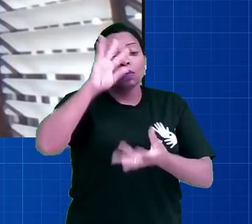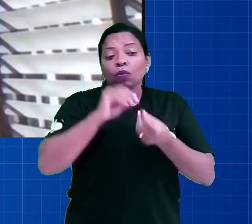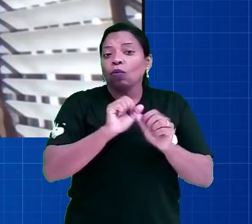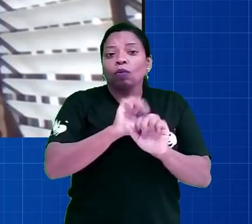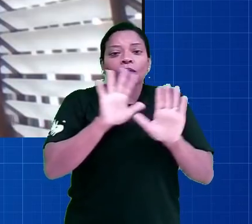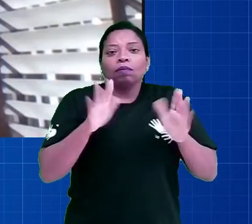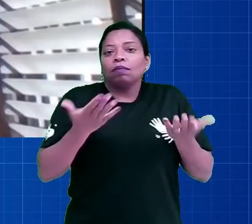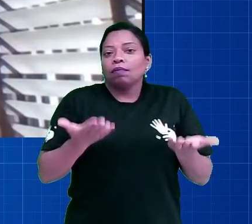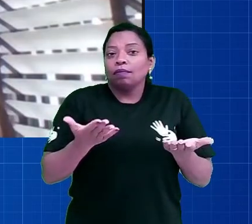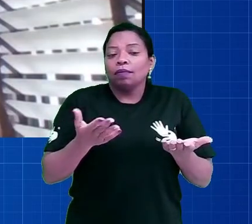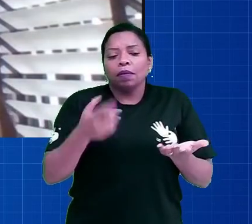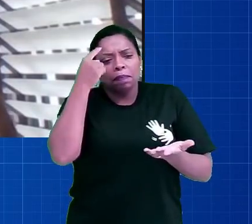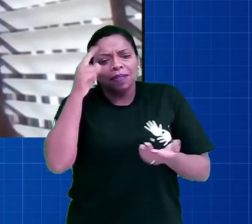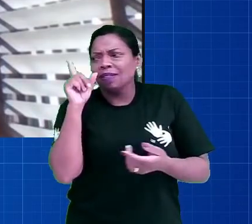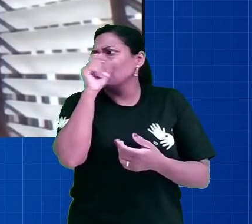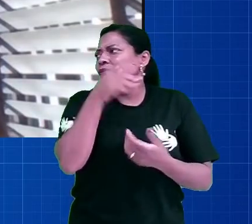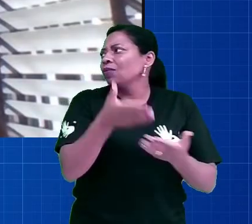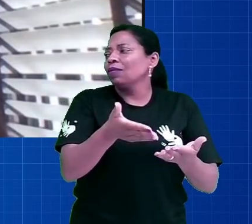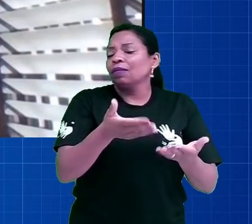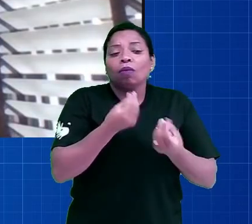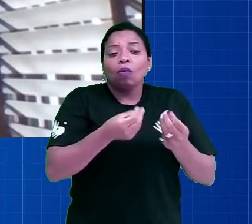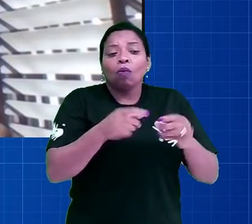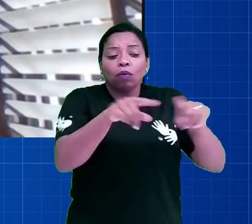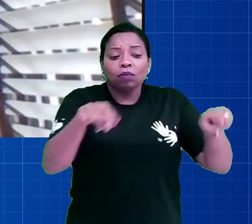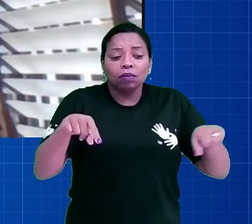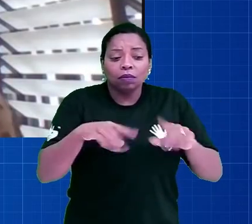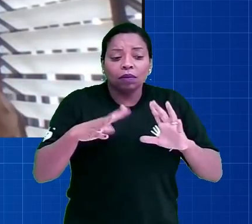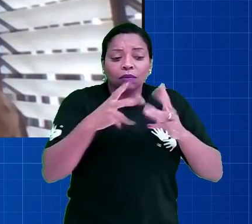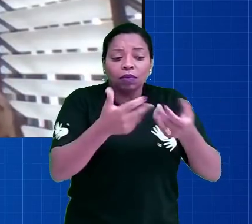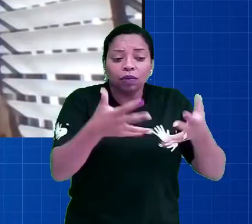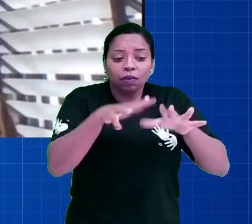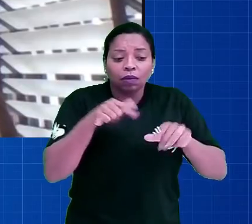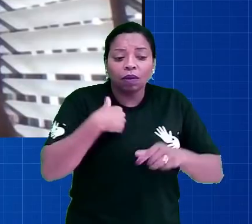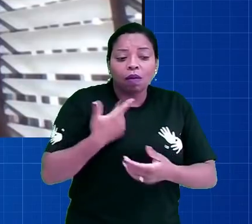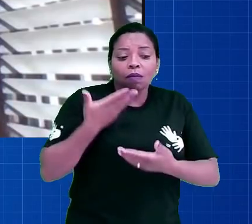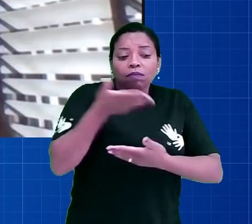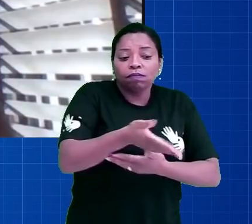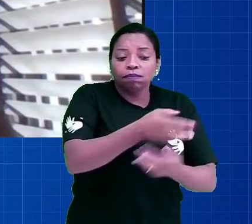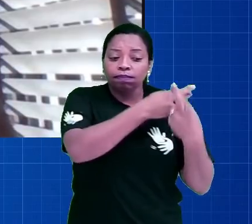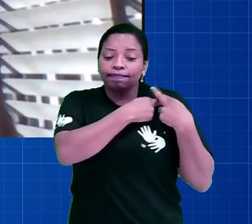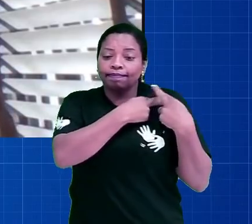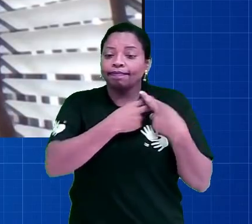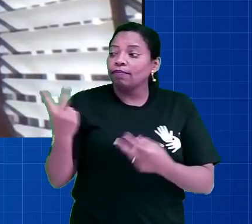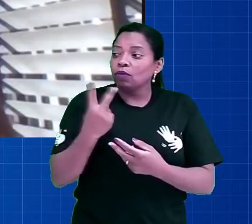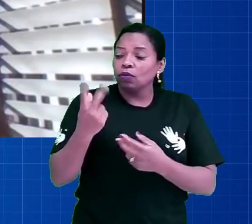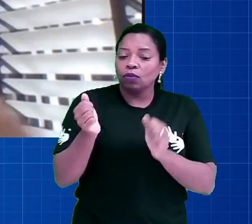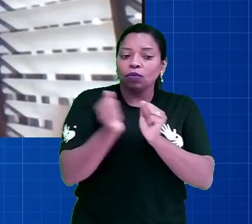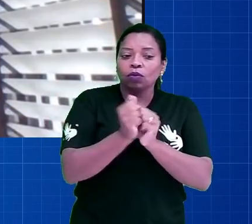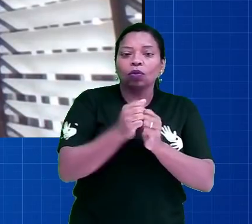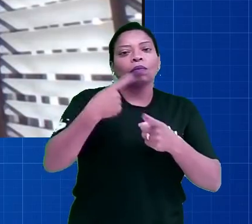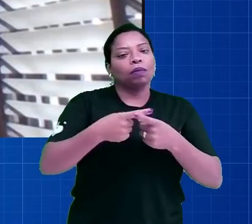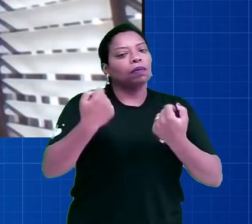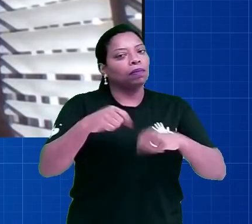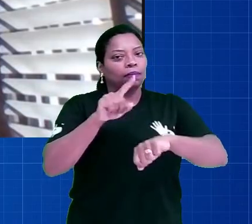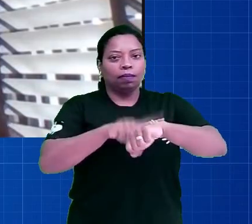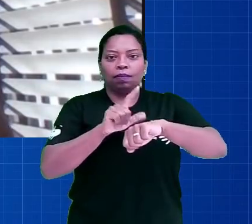resista, porque ela não entende e porque ela começa a pensar nas dificuldades que ela poderá enfrentar justamente porque isso